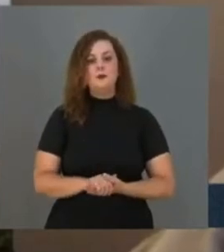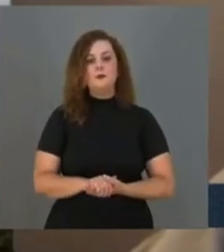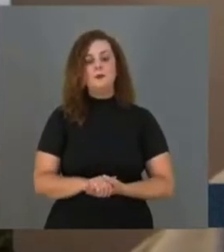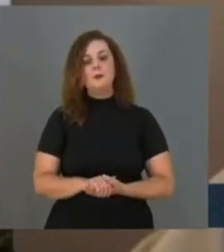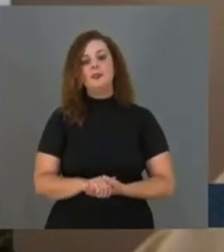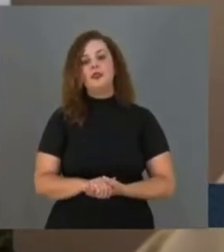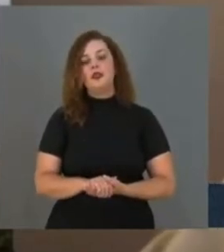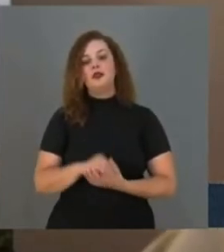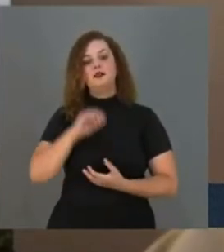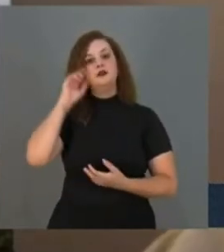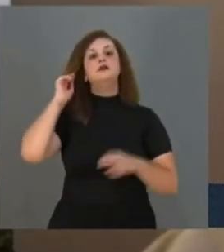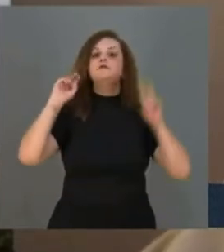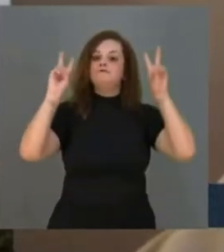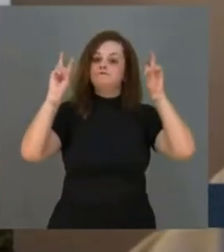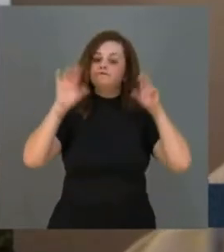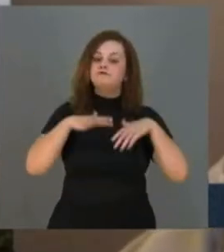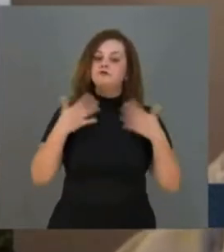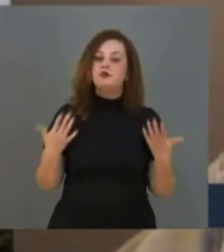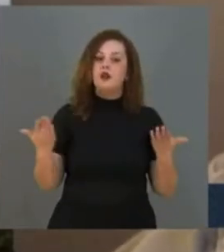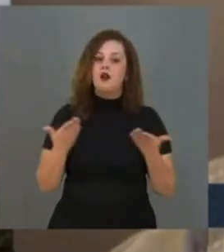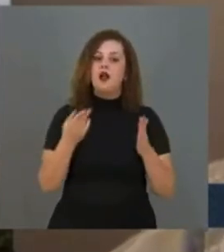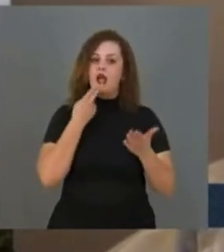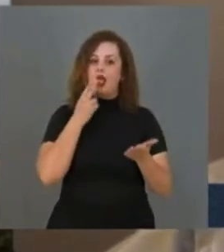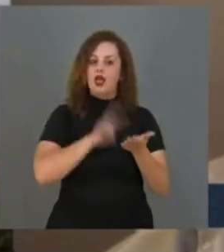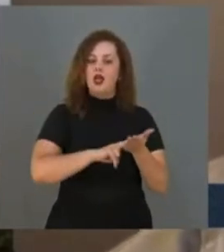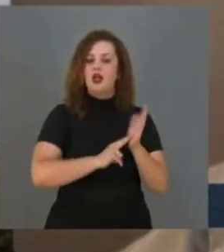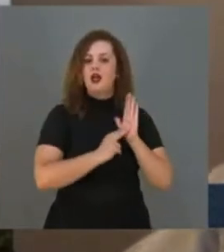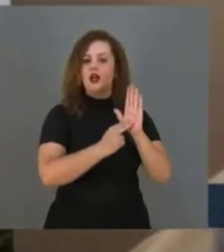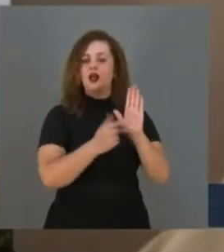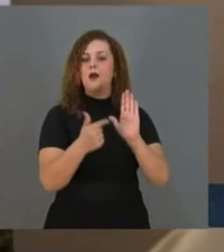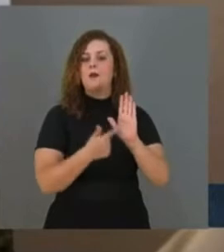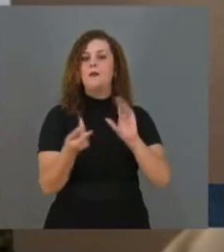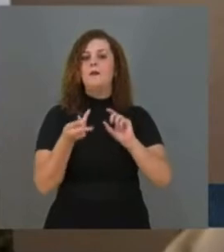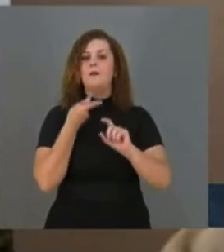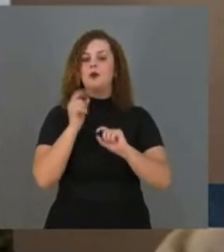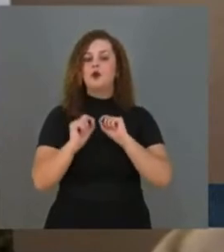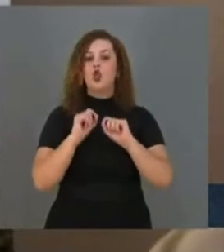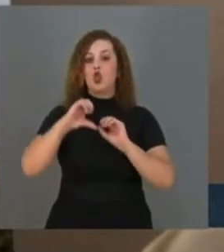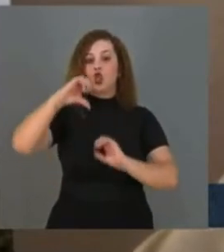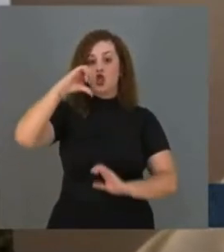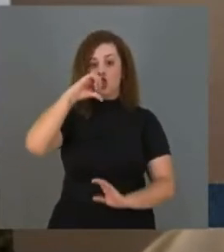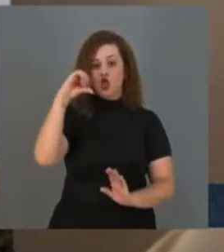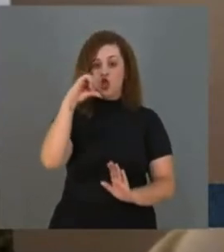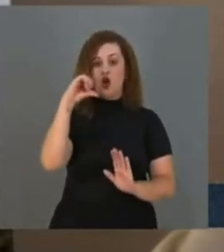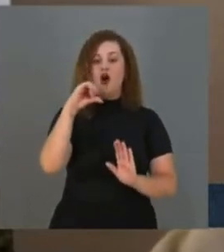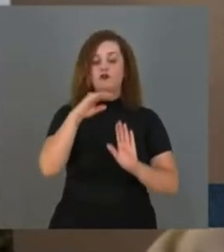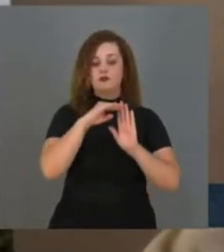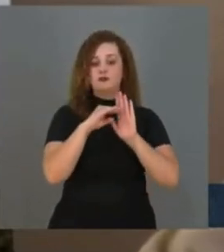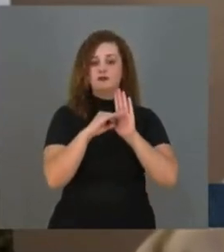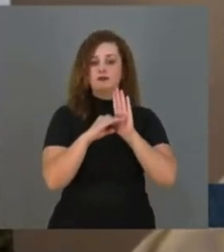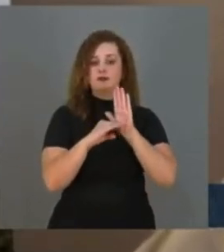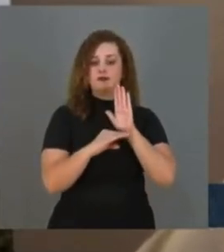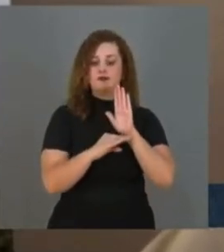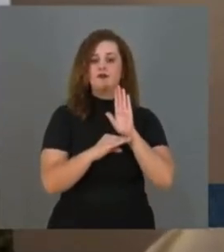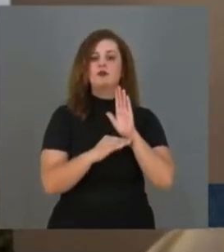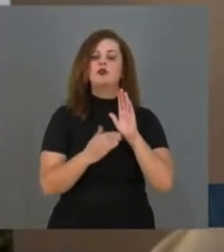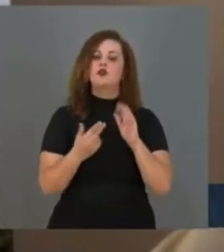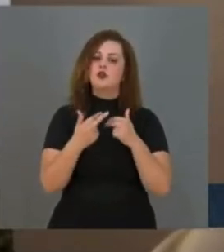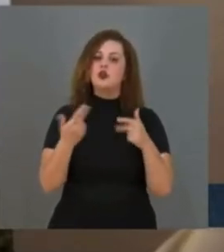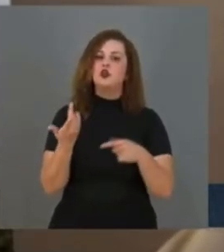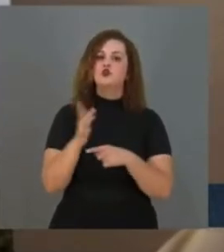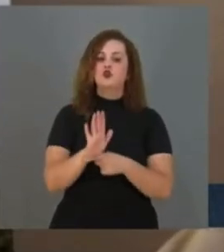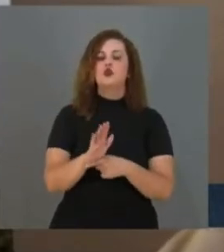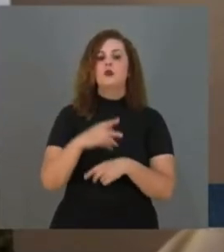Fecha aspas. A referida carta ainda pontua 9 medidas que, nosso entendimento, contribuem diretamente para o tema de uma